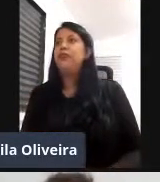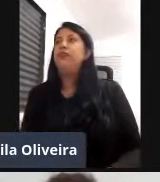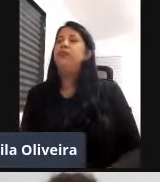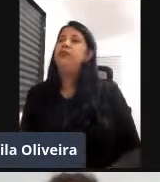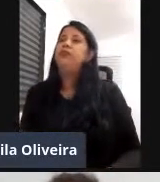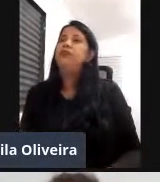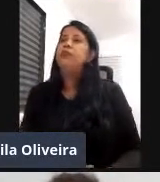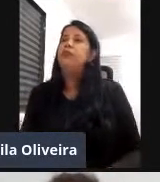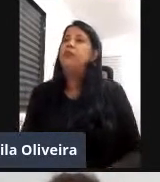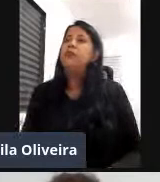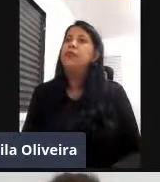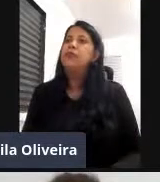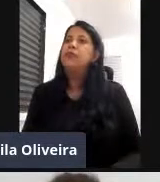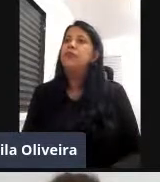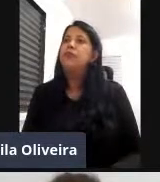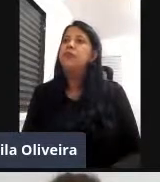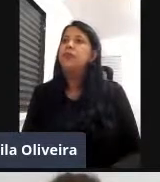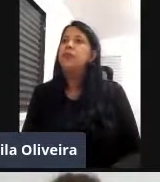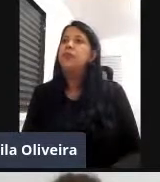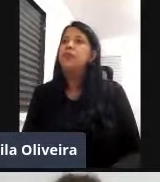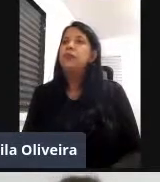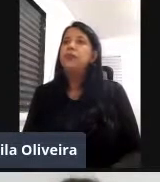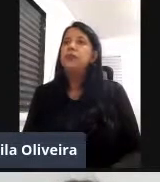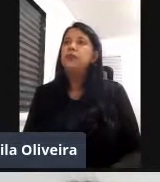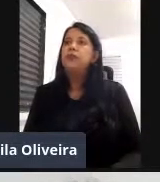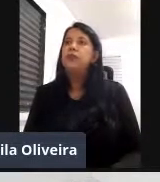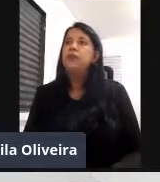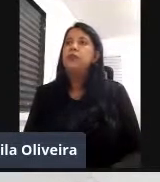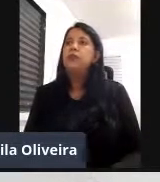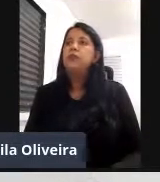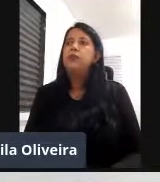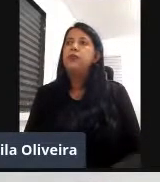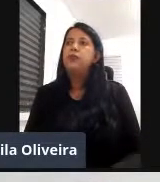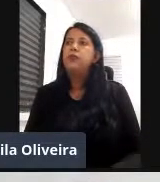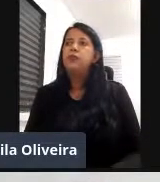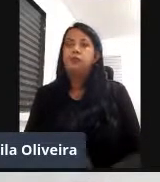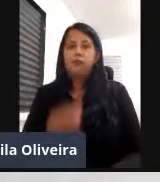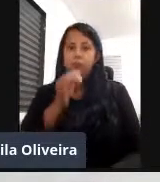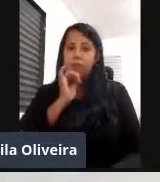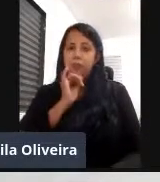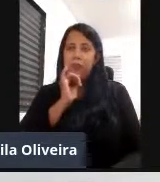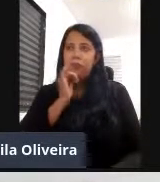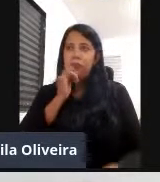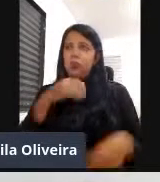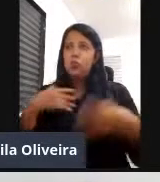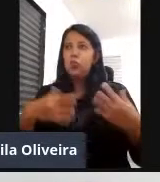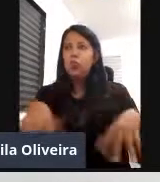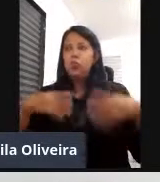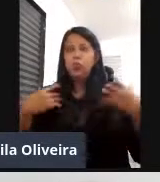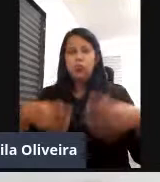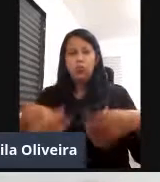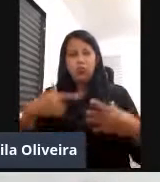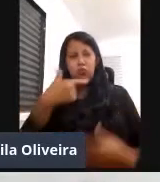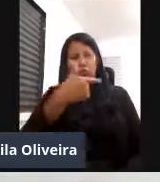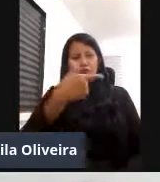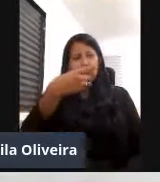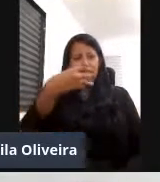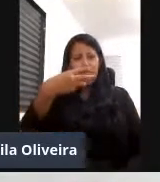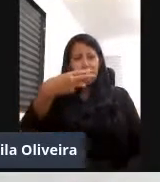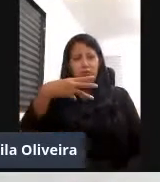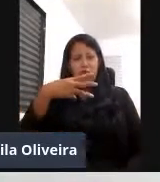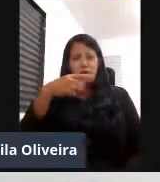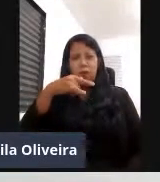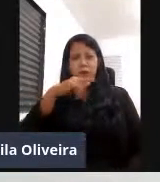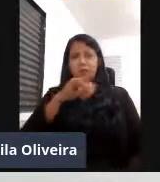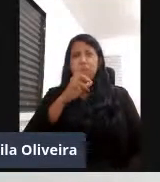sem as aspas, com end, eu não conseguiria ler 243 mil resultados